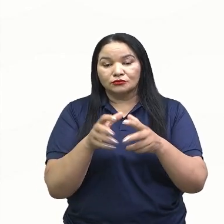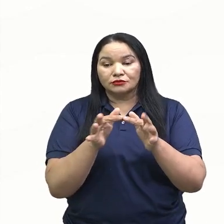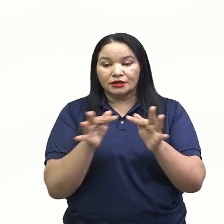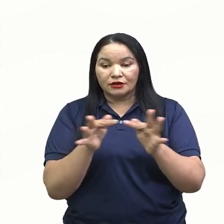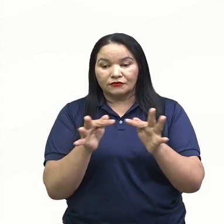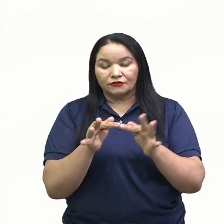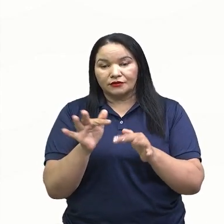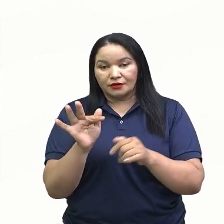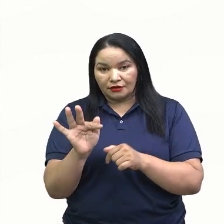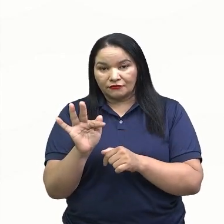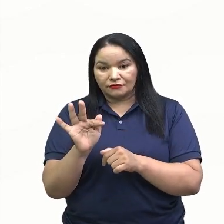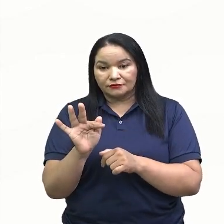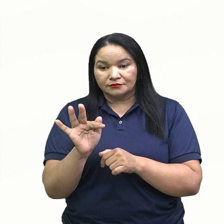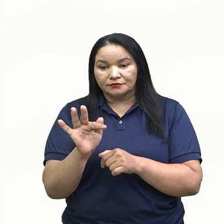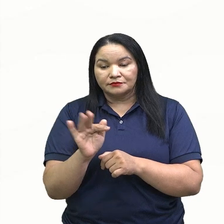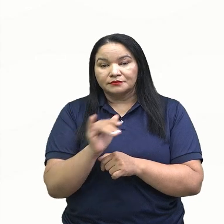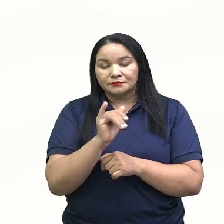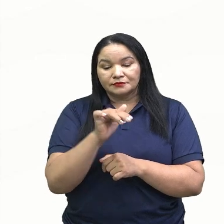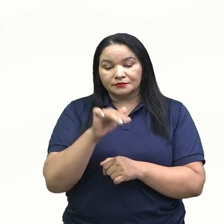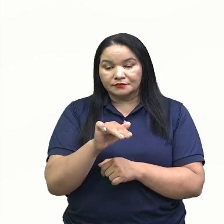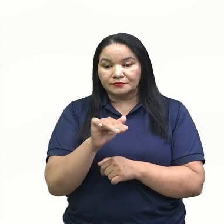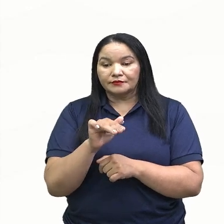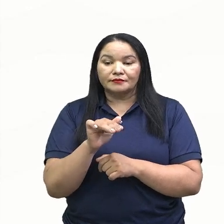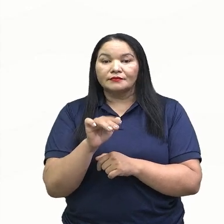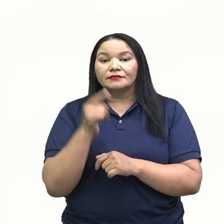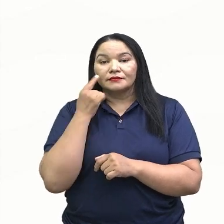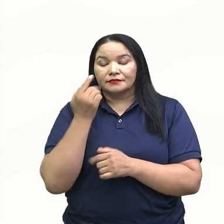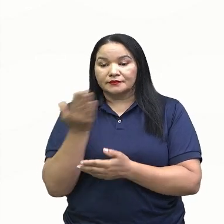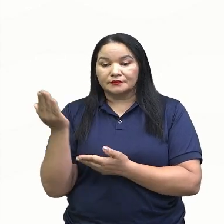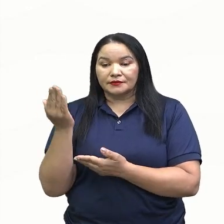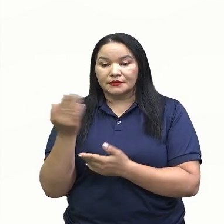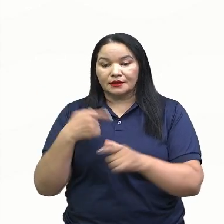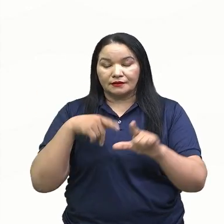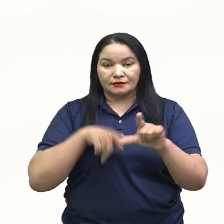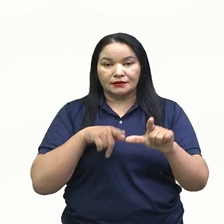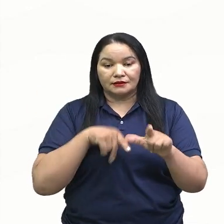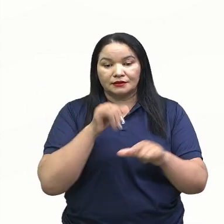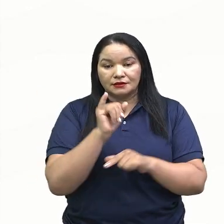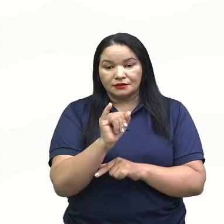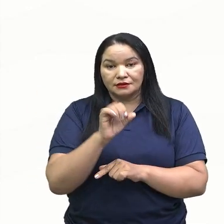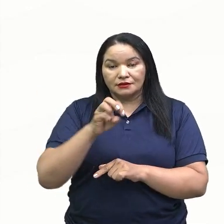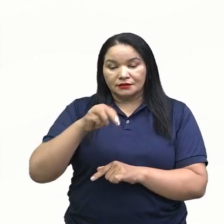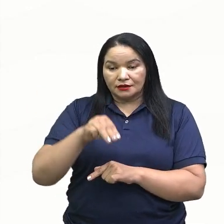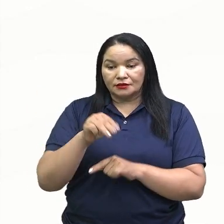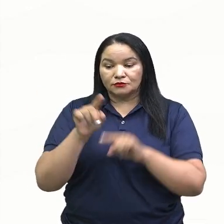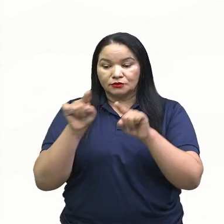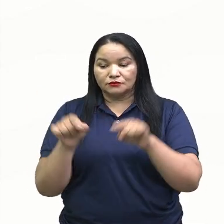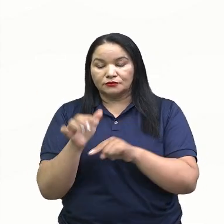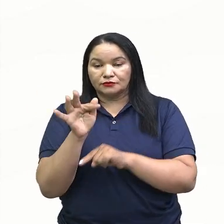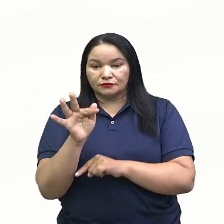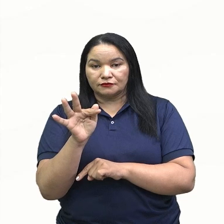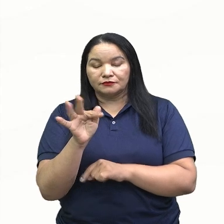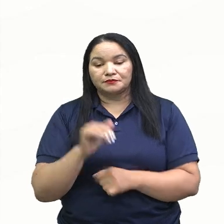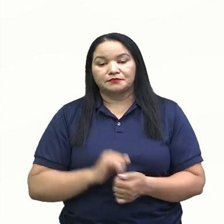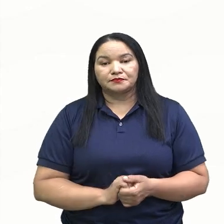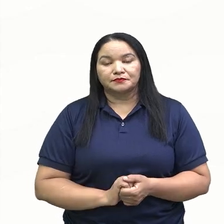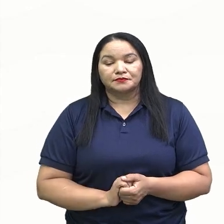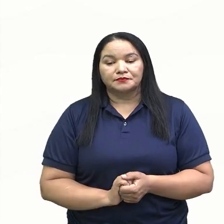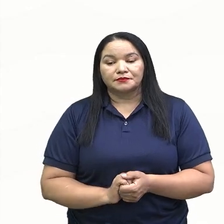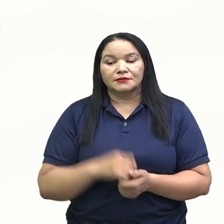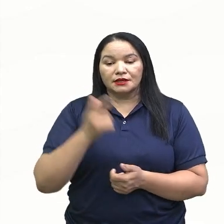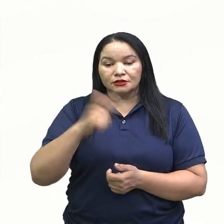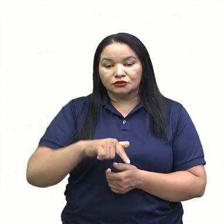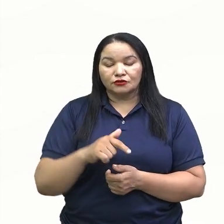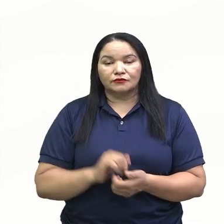função F. Tudo bem? A imagem é indicada por aí, imagem de F. Então, vamos aqui só